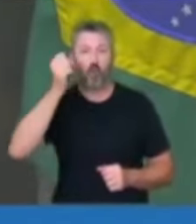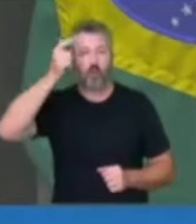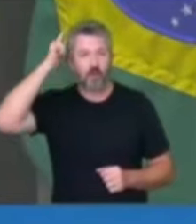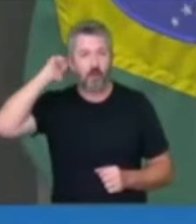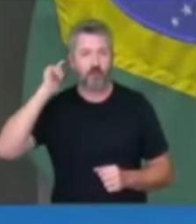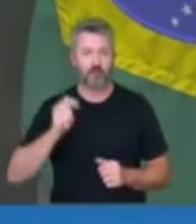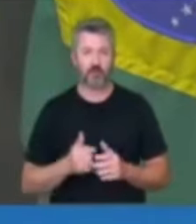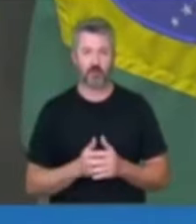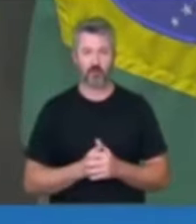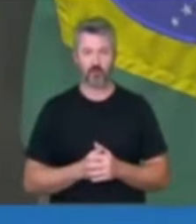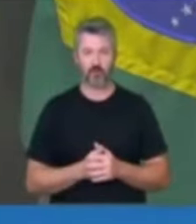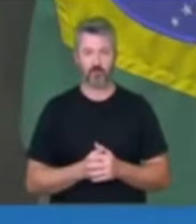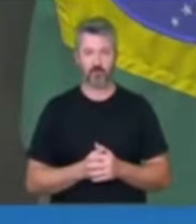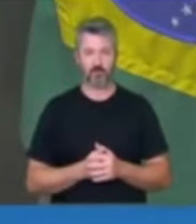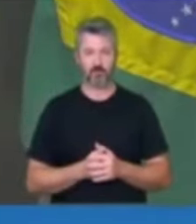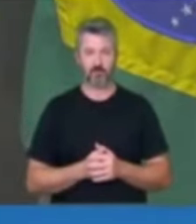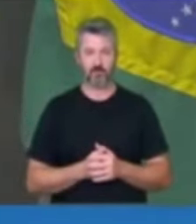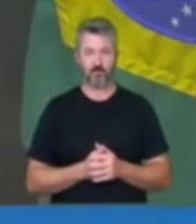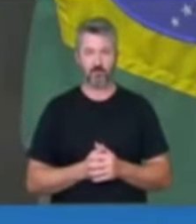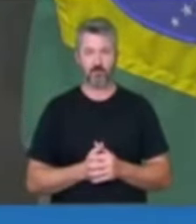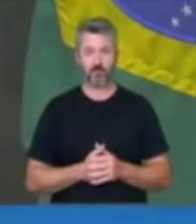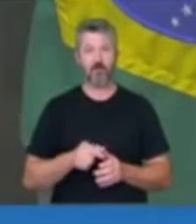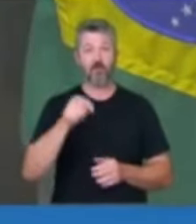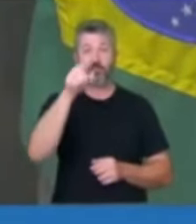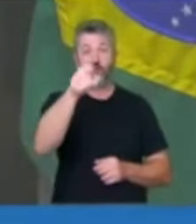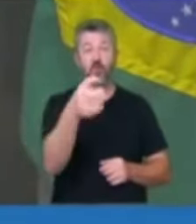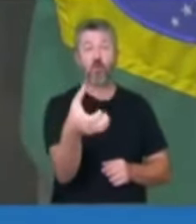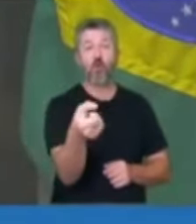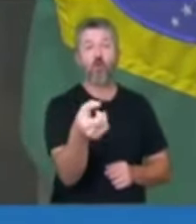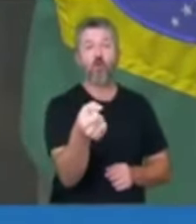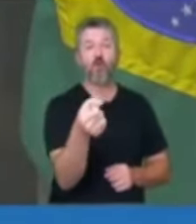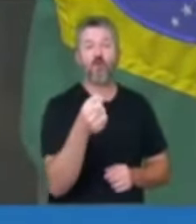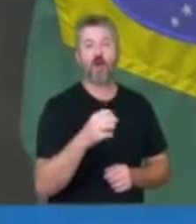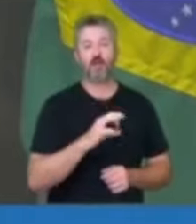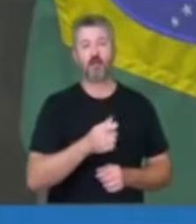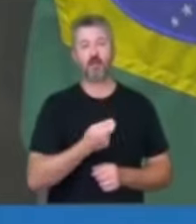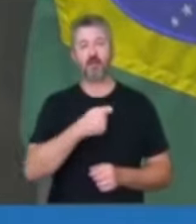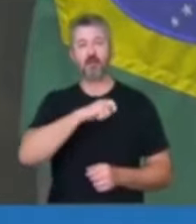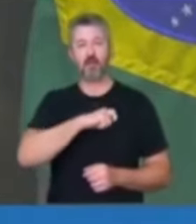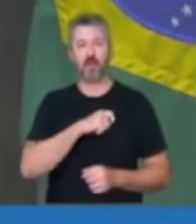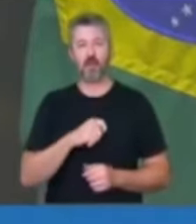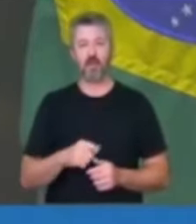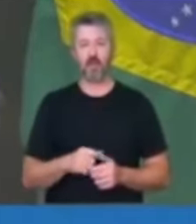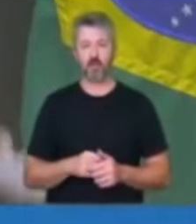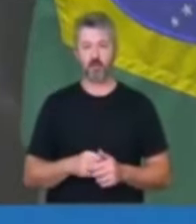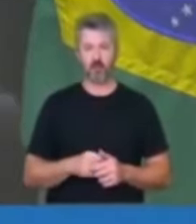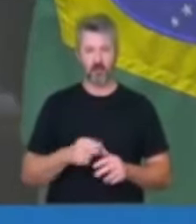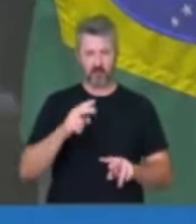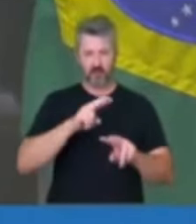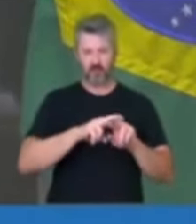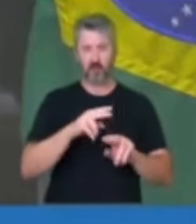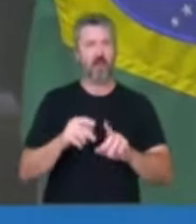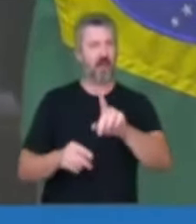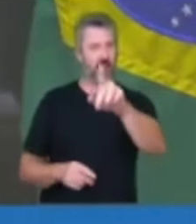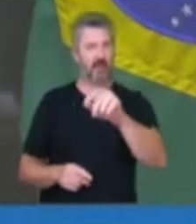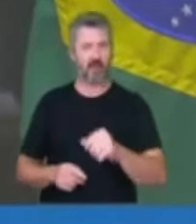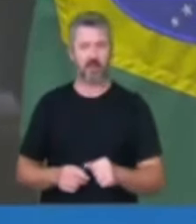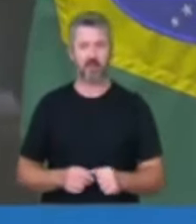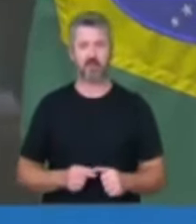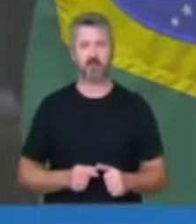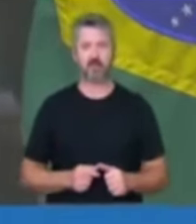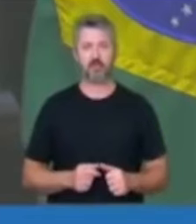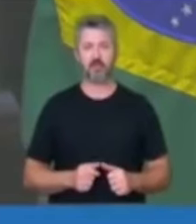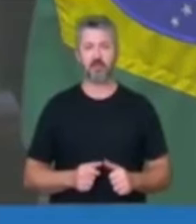de Moraes O senhor é um covarde senhor delegado shor tá aprendendo gente outra coisa